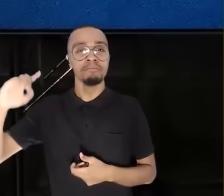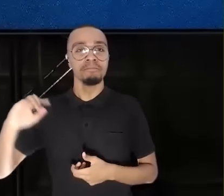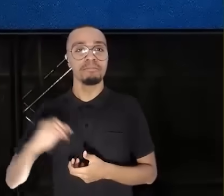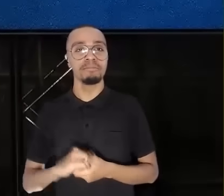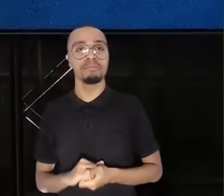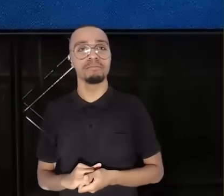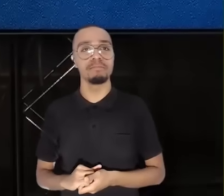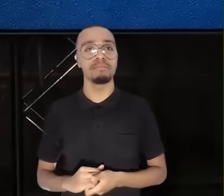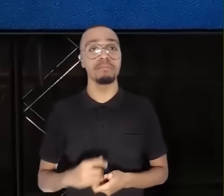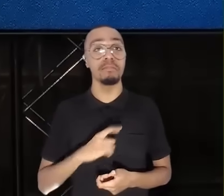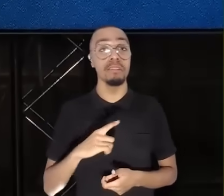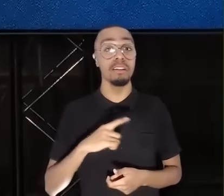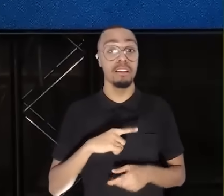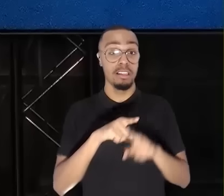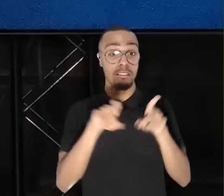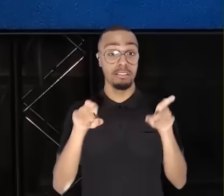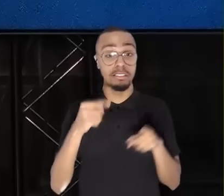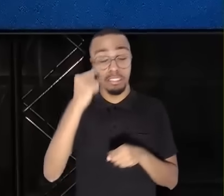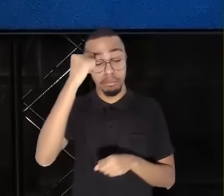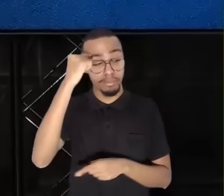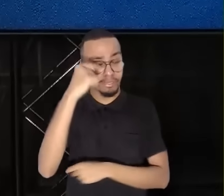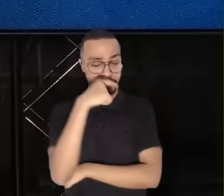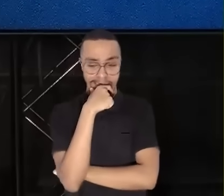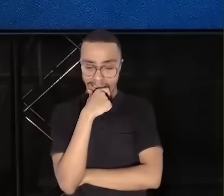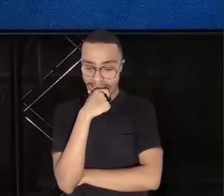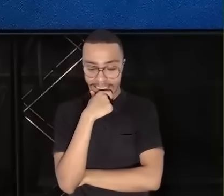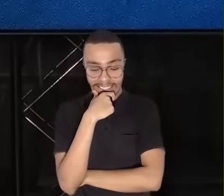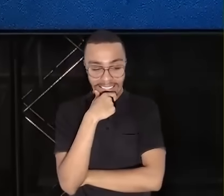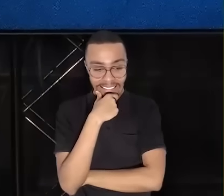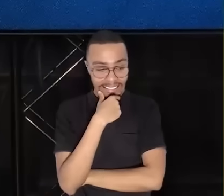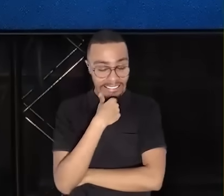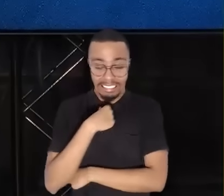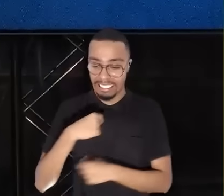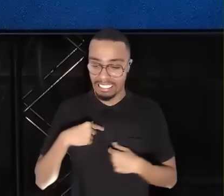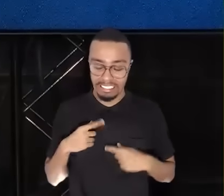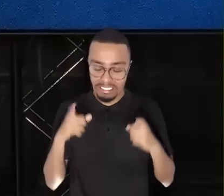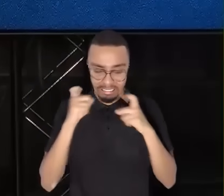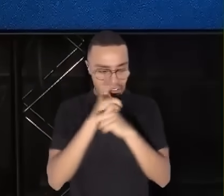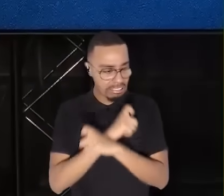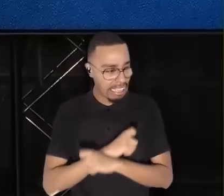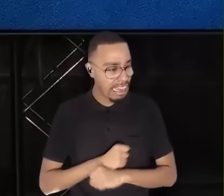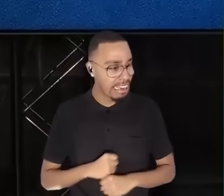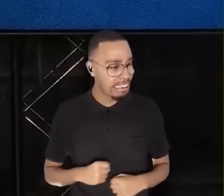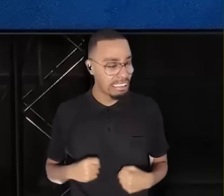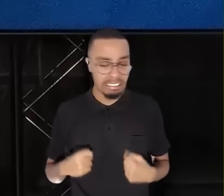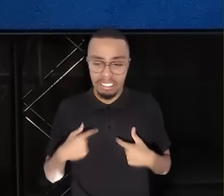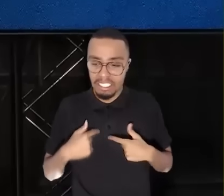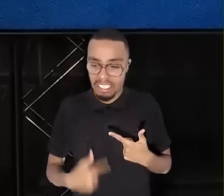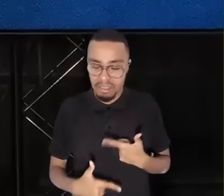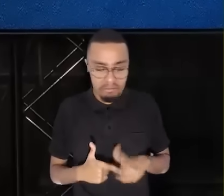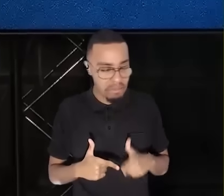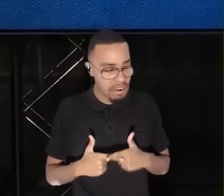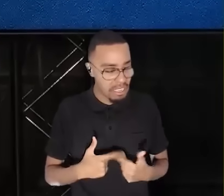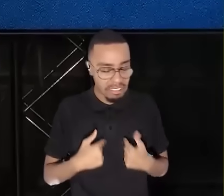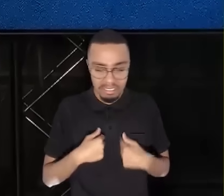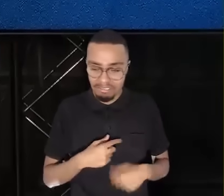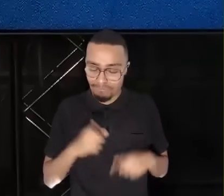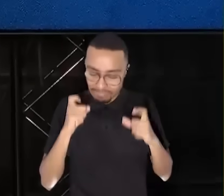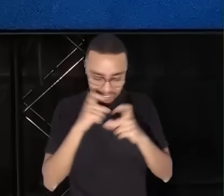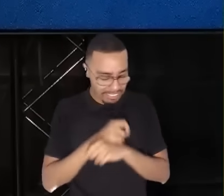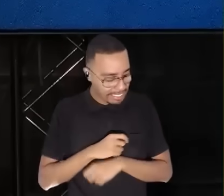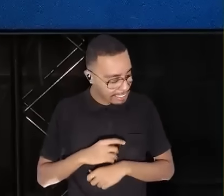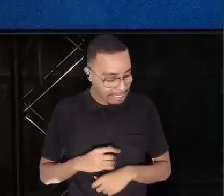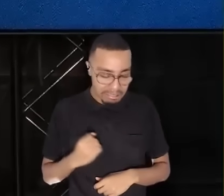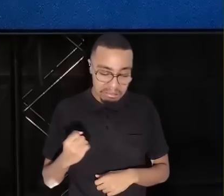E tem gente sentada aqui dizendo, mas o meu caso é grave. Ele é tudo o que você precisa. Ele é tudo o que